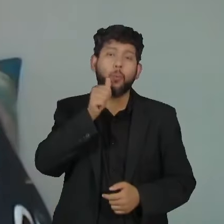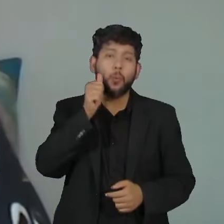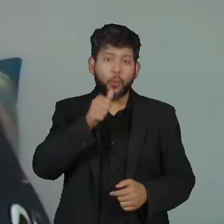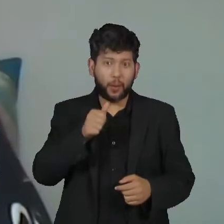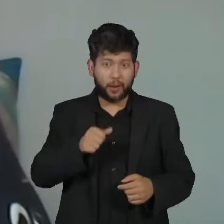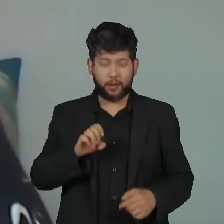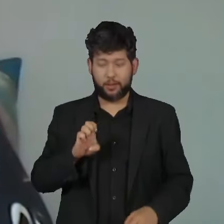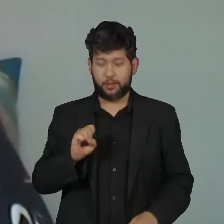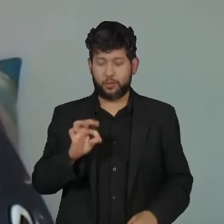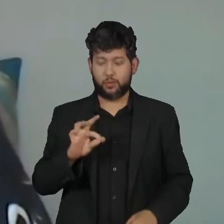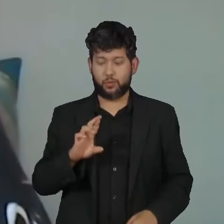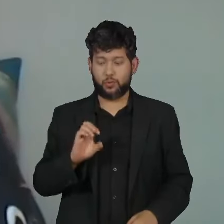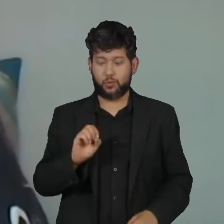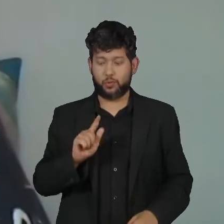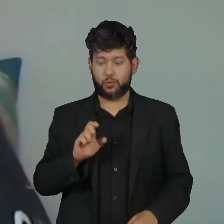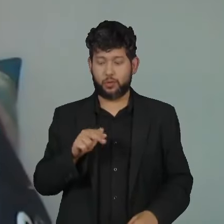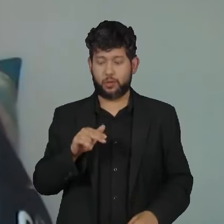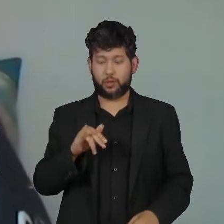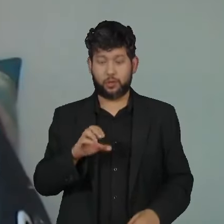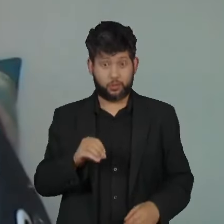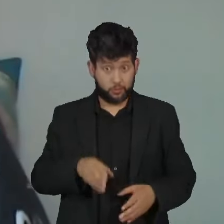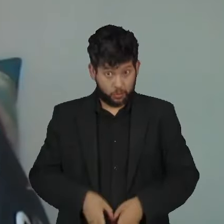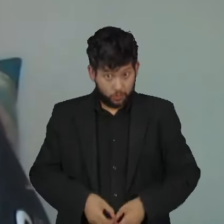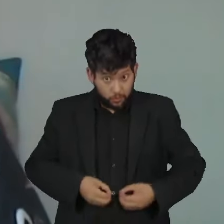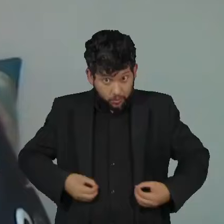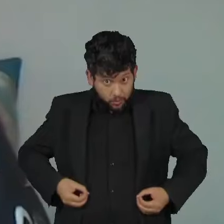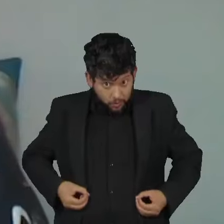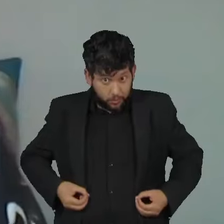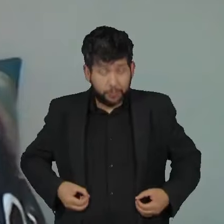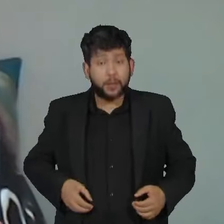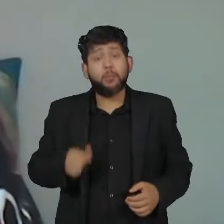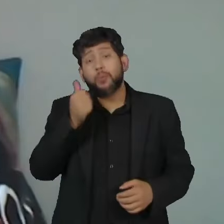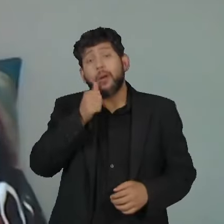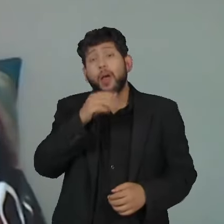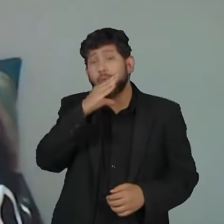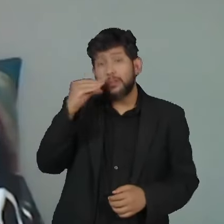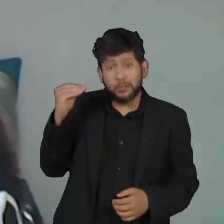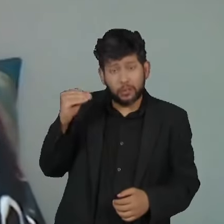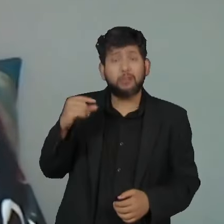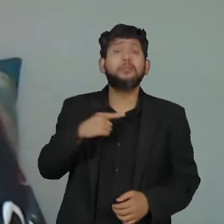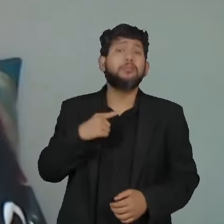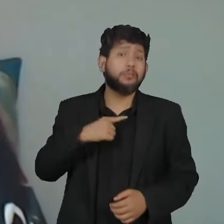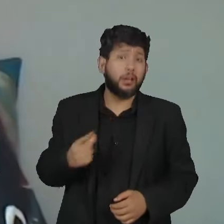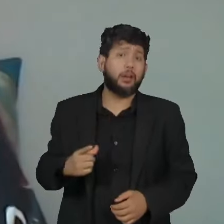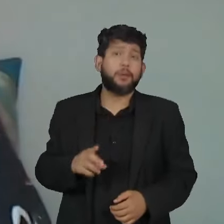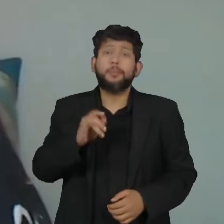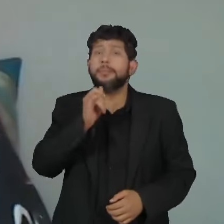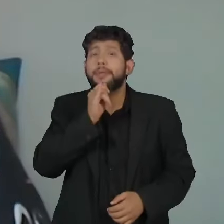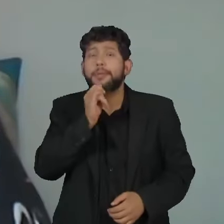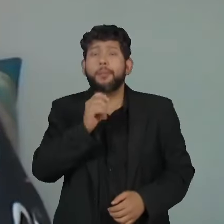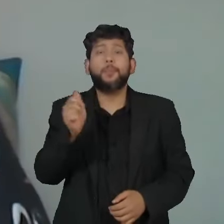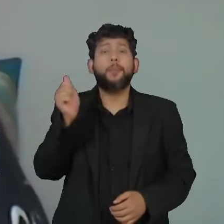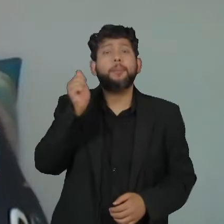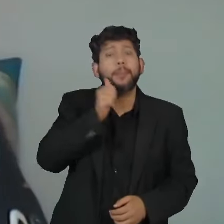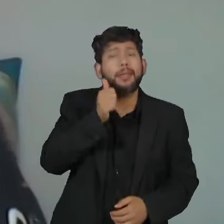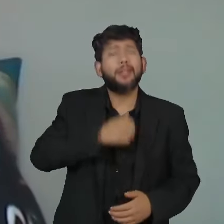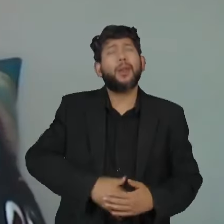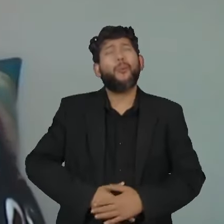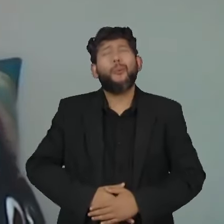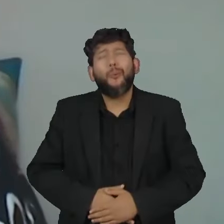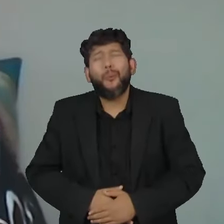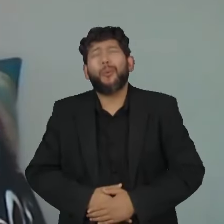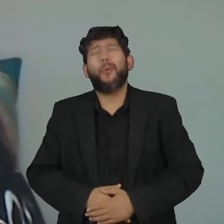do estrogênio. Não é rara em adolescentes, então a gente desconfia daquelas meninas que ficam tendo